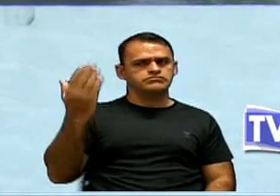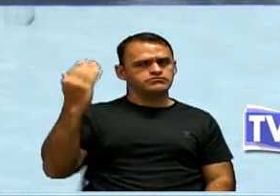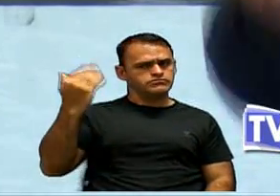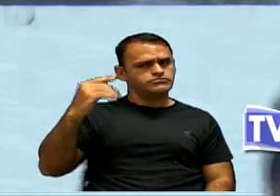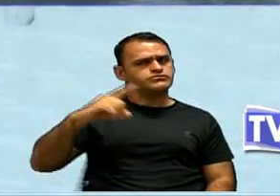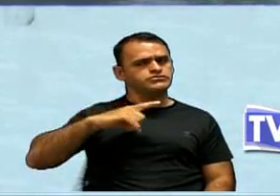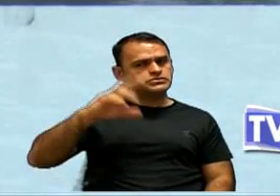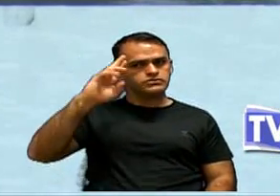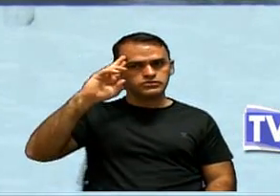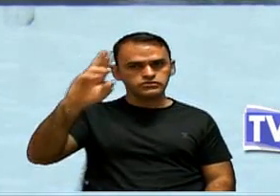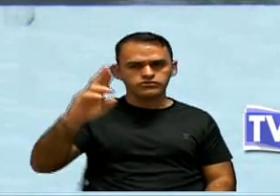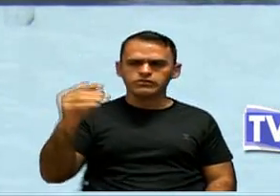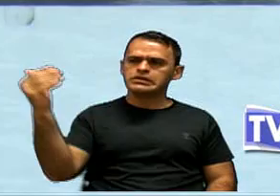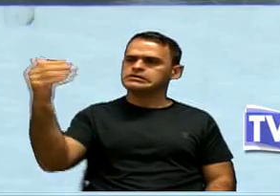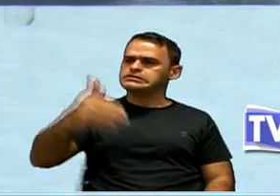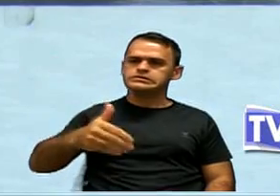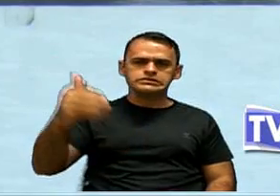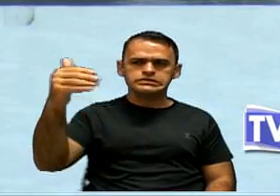aqui para responder?